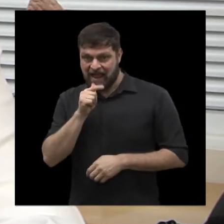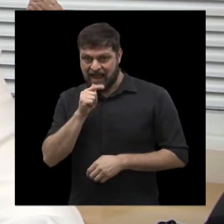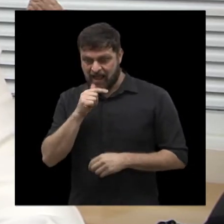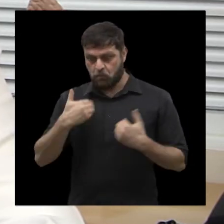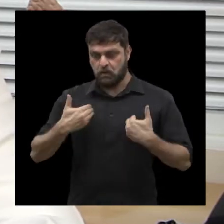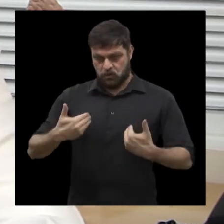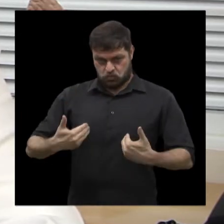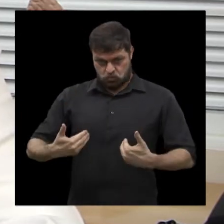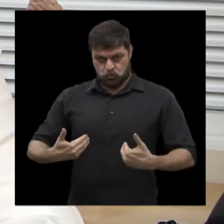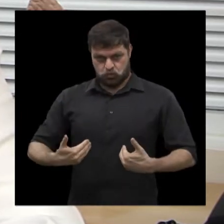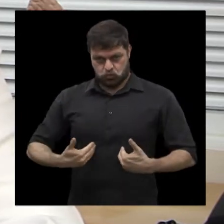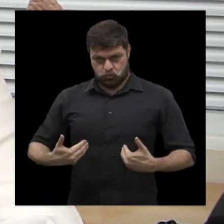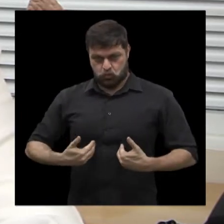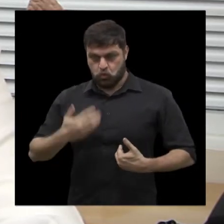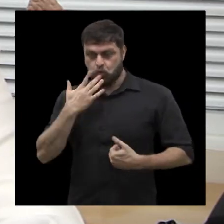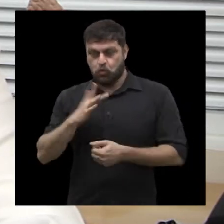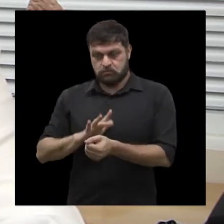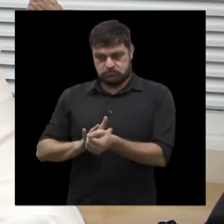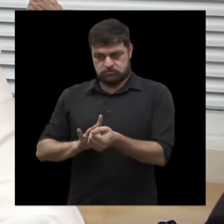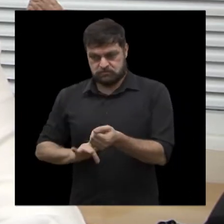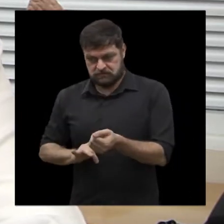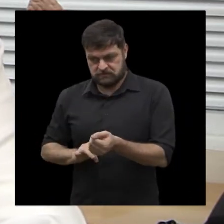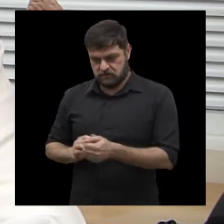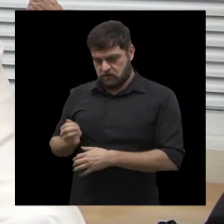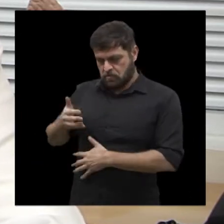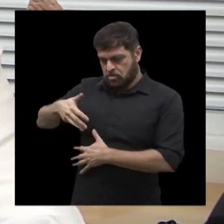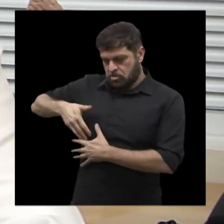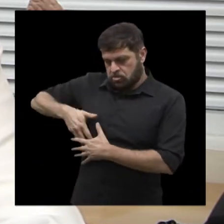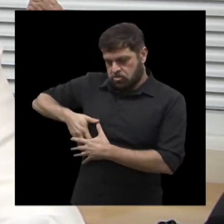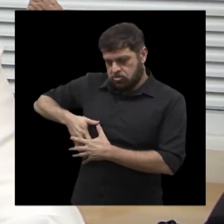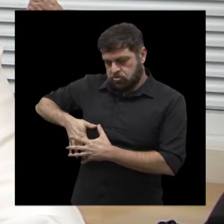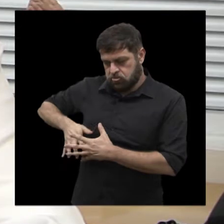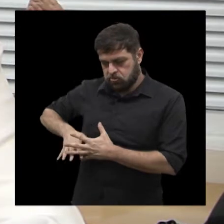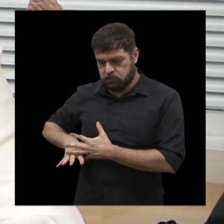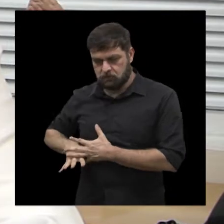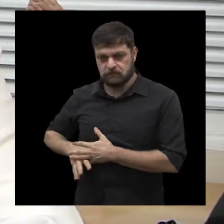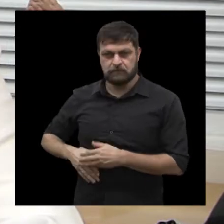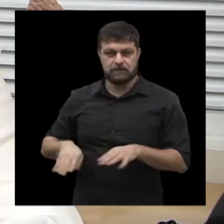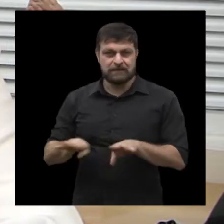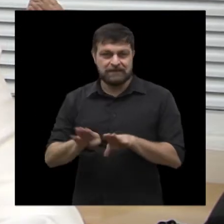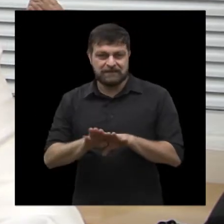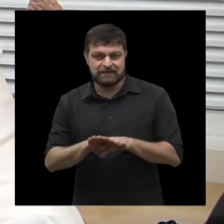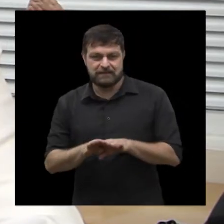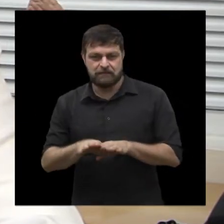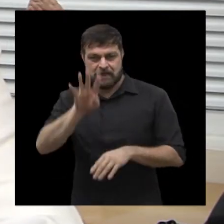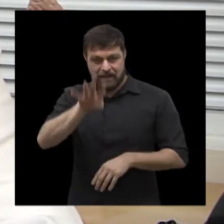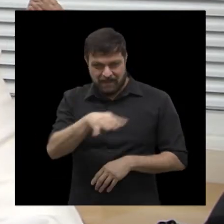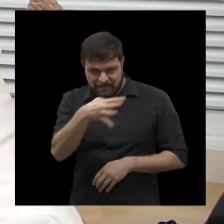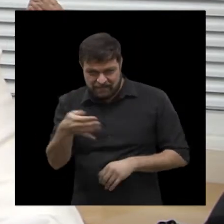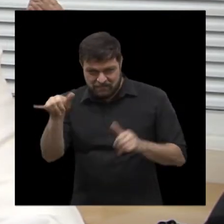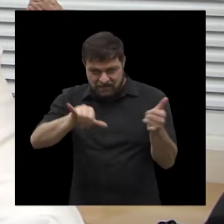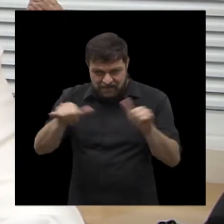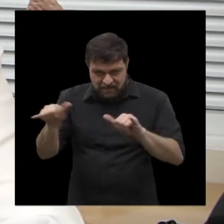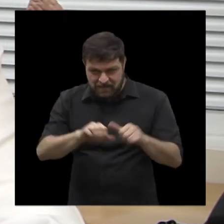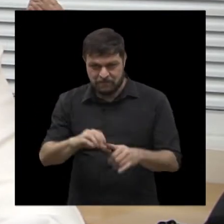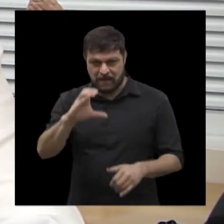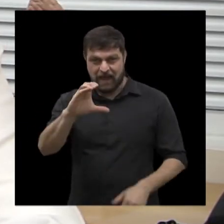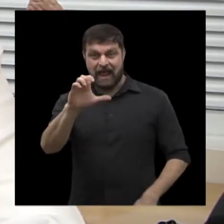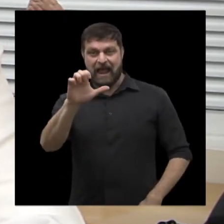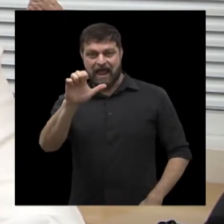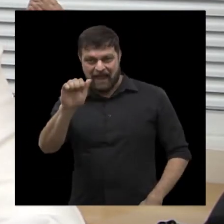água, vamos dizer assim, do sangue, e eletrólitos, potássio, cálcio e